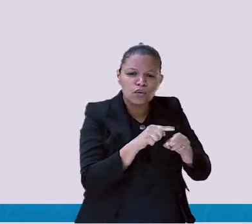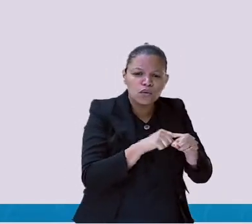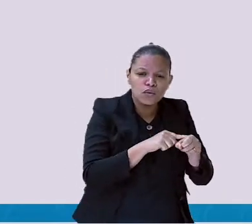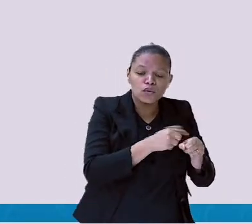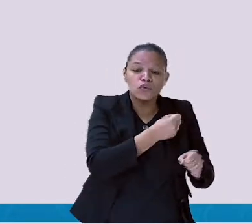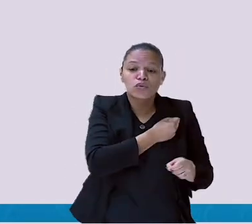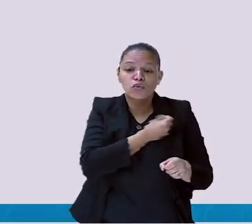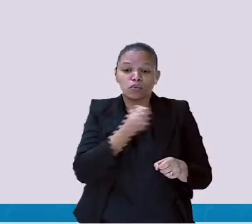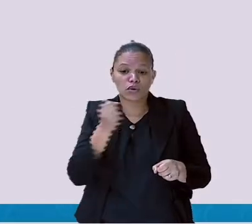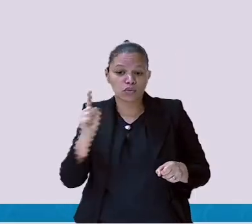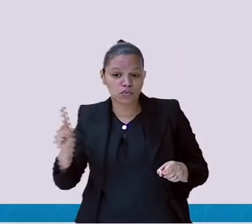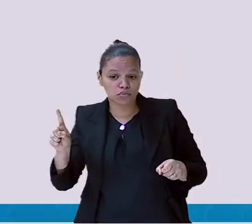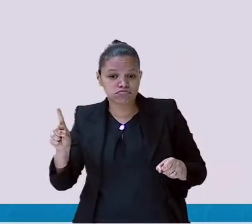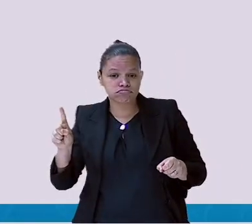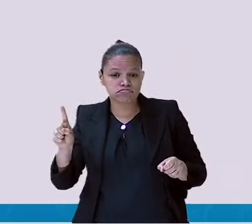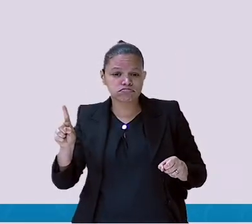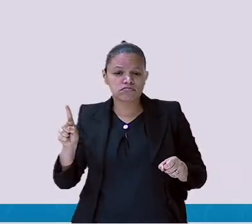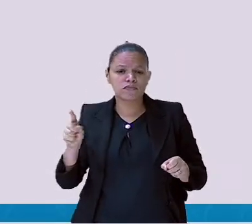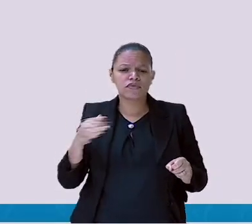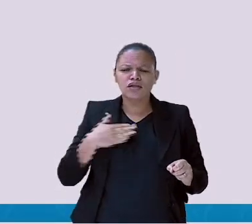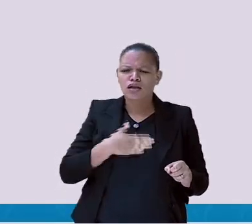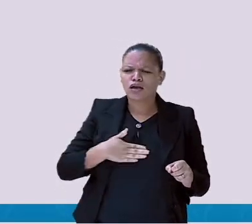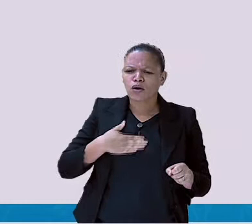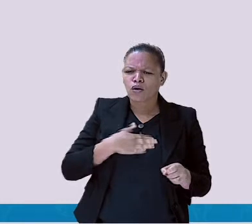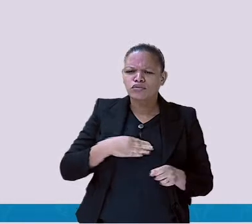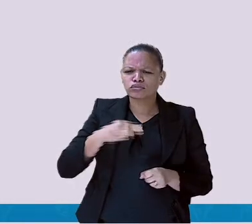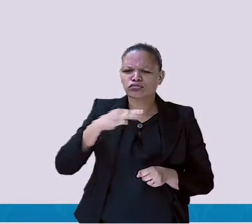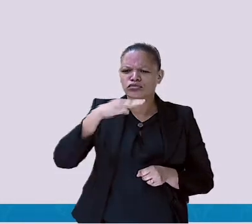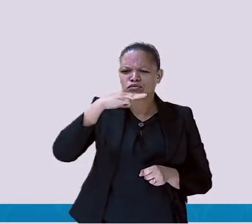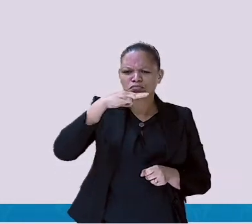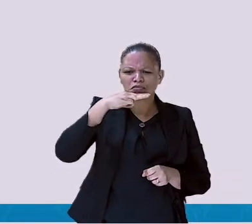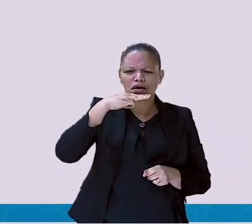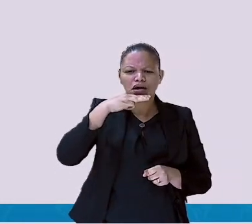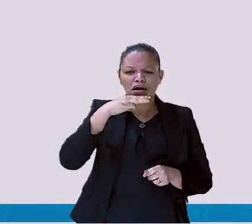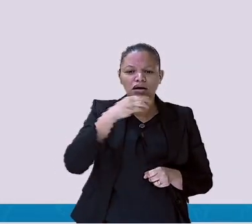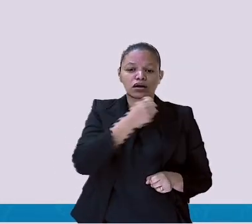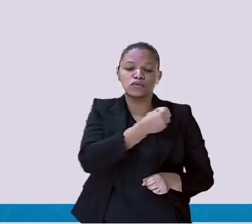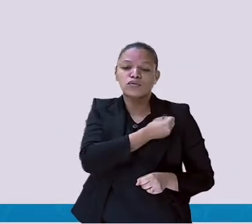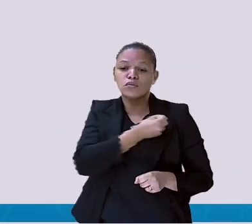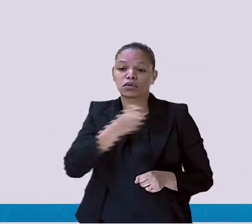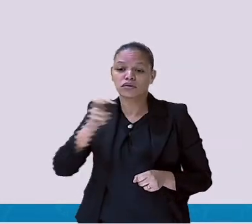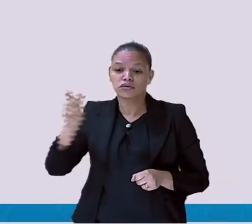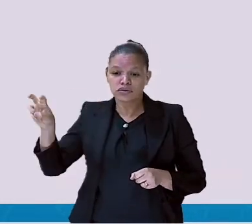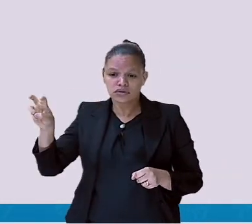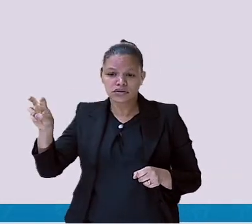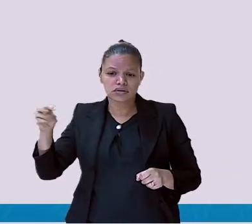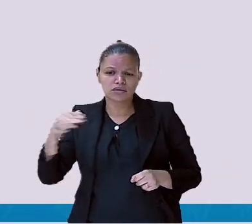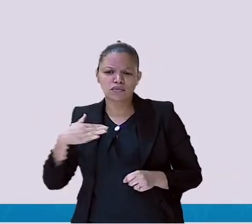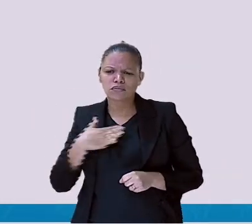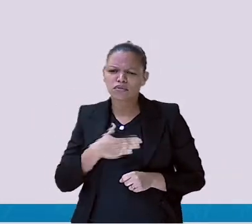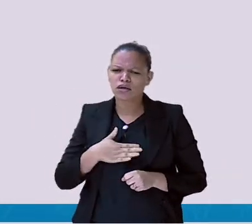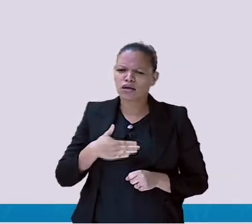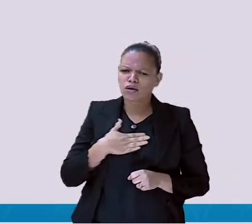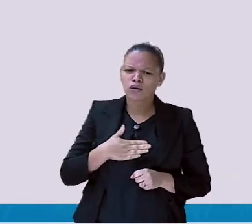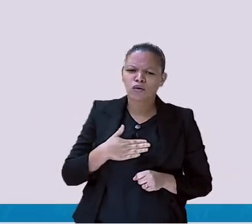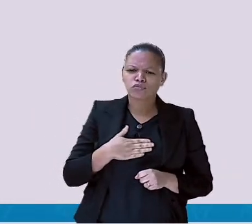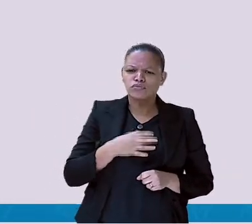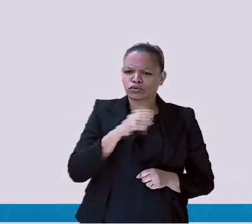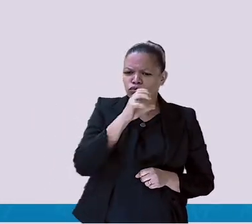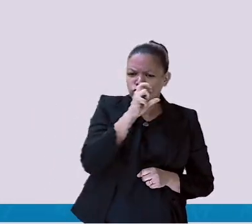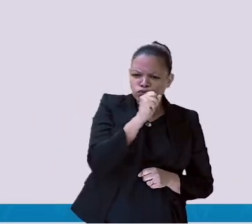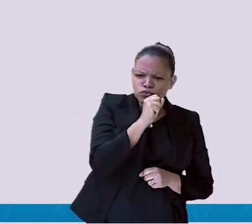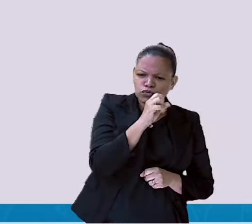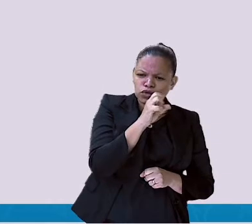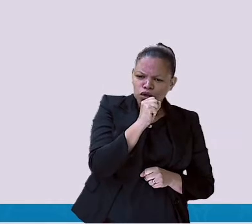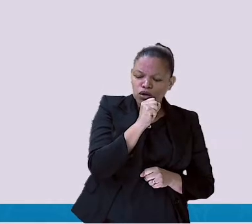preferiram mangas e 3 pessoas laranjas. Tá? Então, a tabela ela precisa de ser dessa forma, com